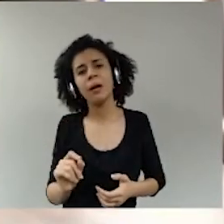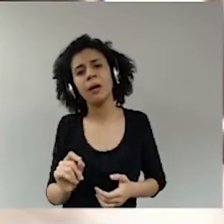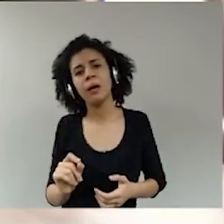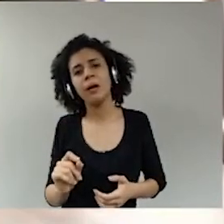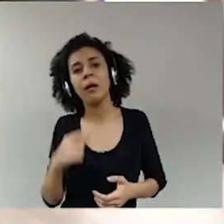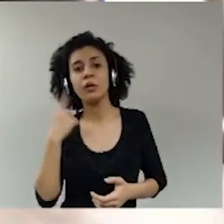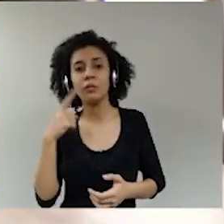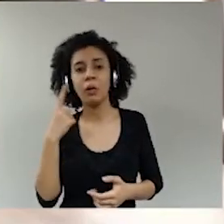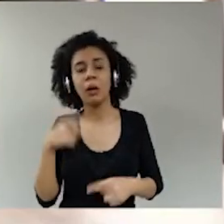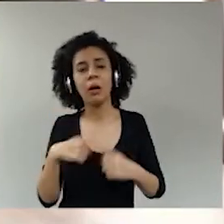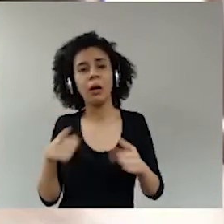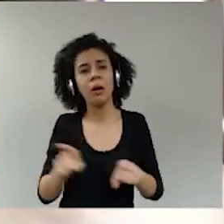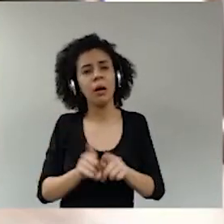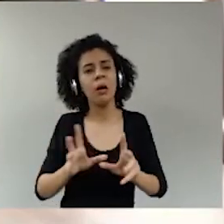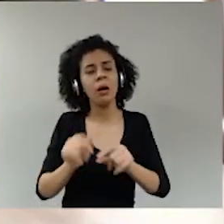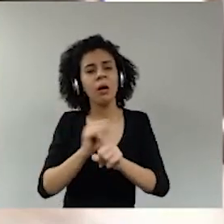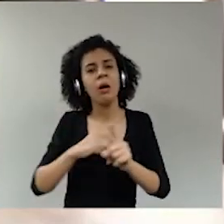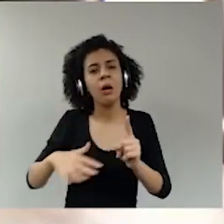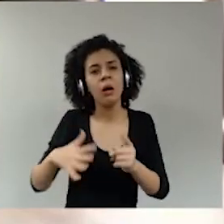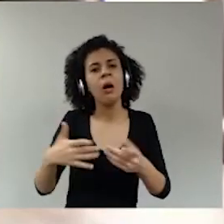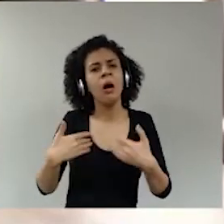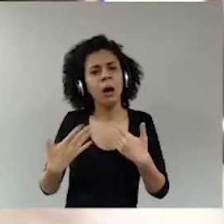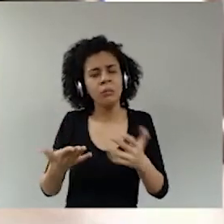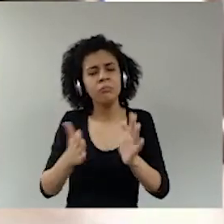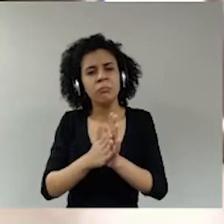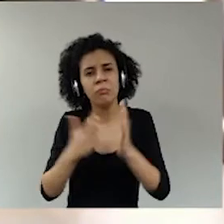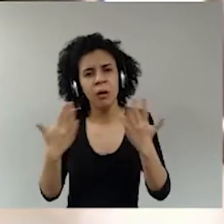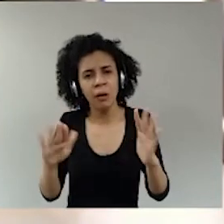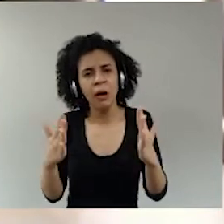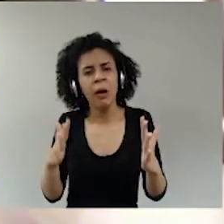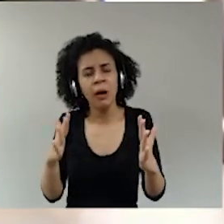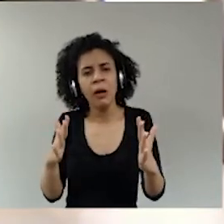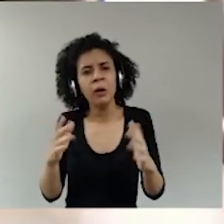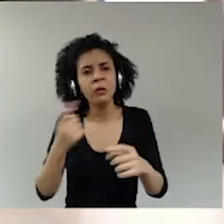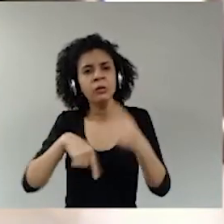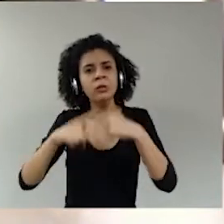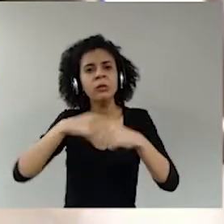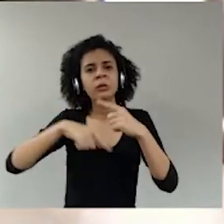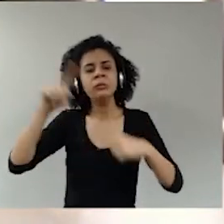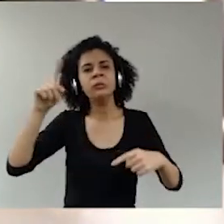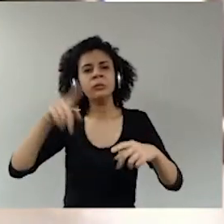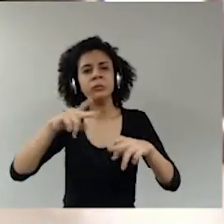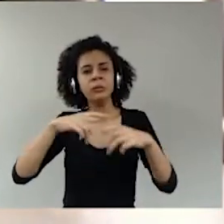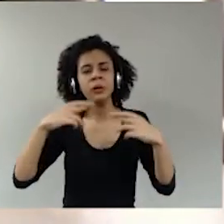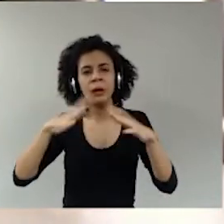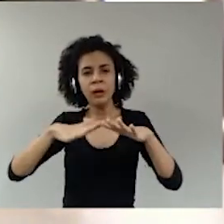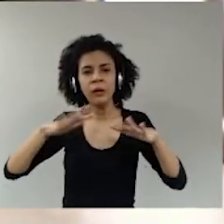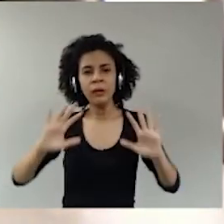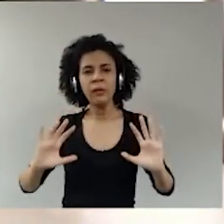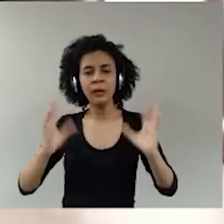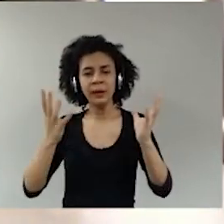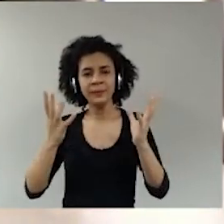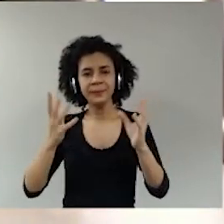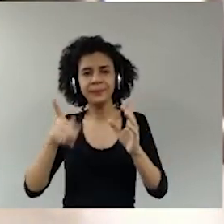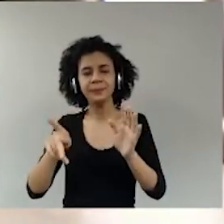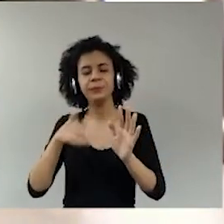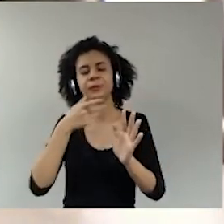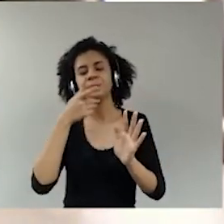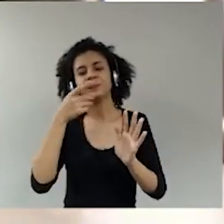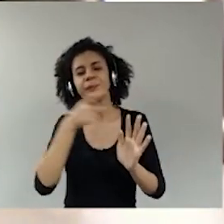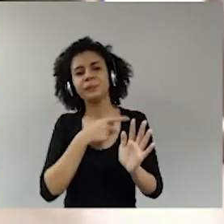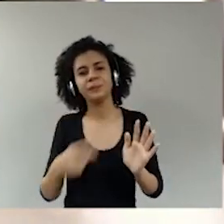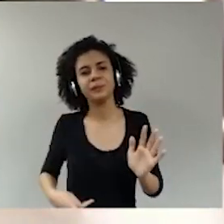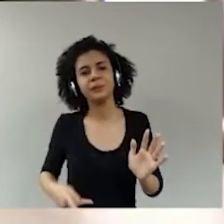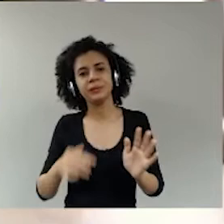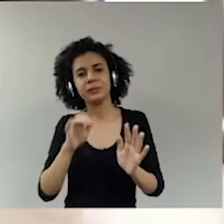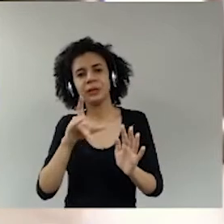a advocacia, mas também para toda a sociedade. Então, aqui eu já deixo os parabéns pelo sucesso do evento, ao presidente Filipe Santa Cruz, a